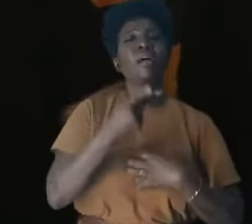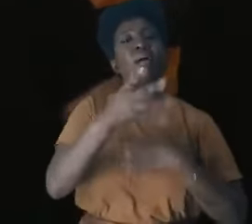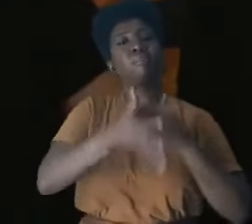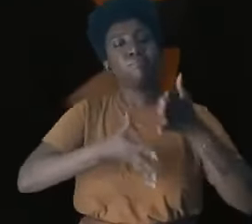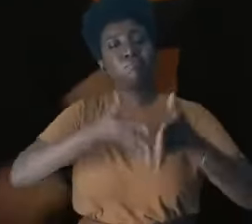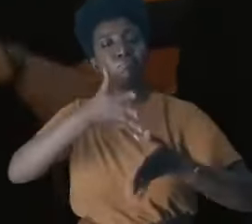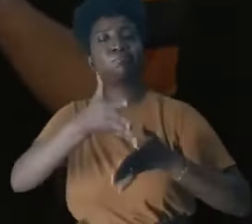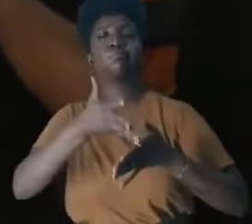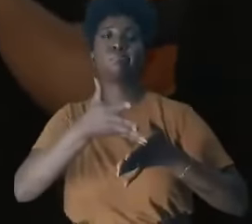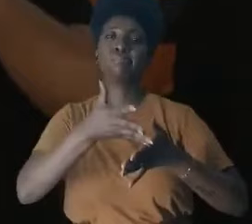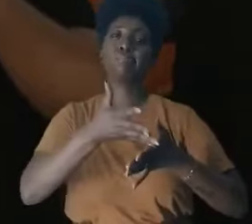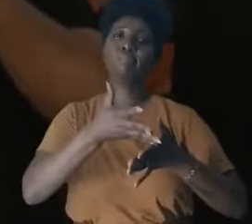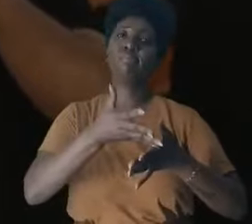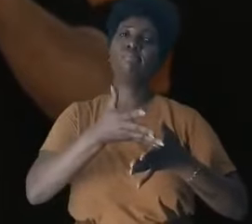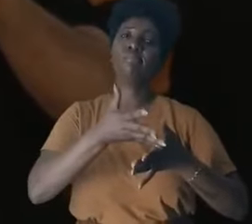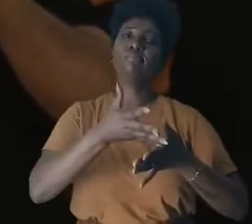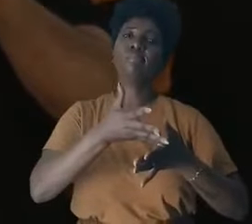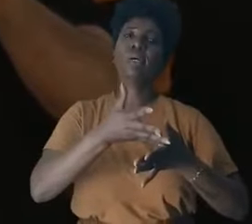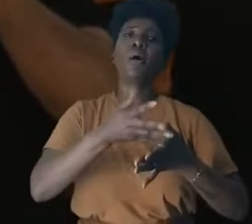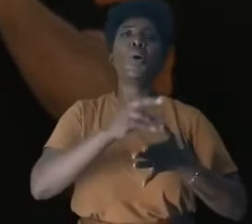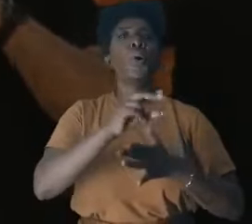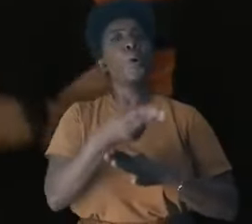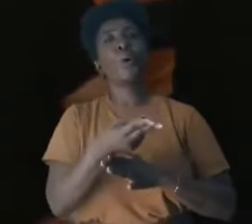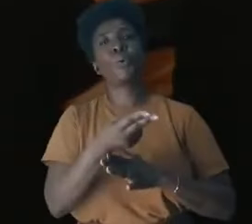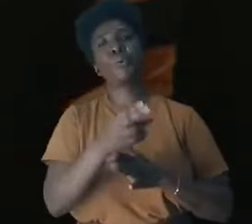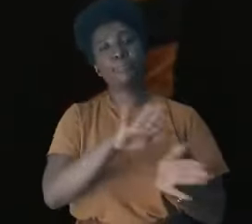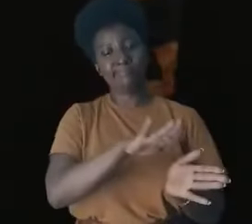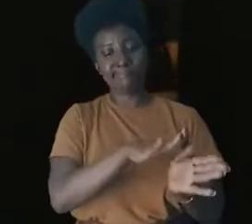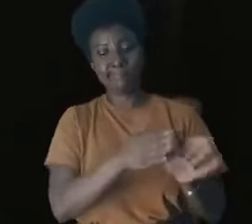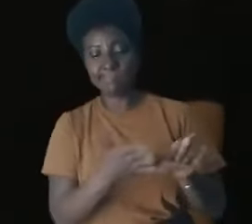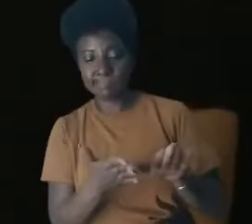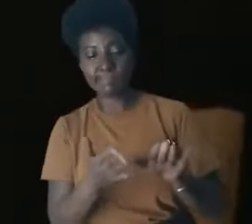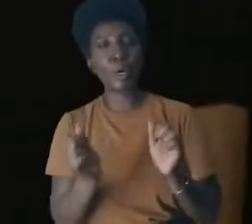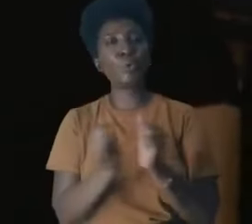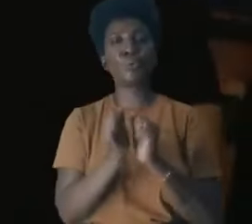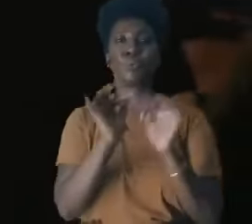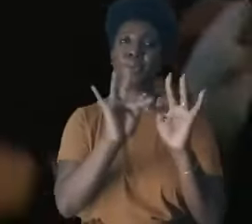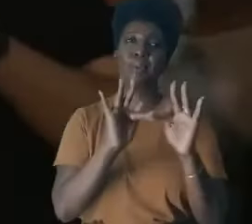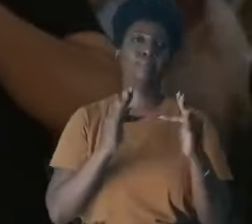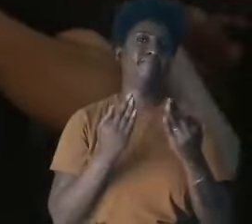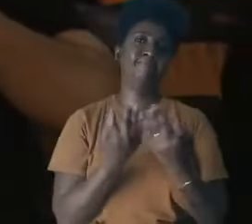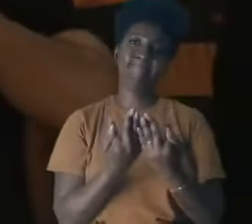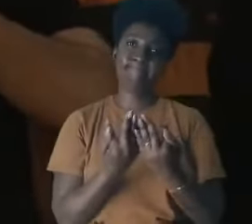a cerimônia de despedida juntamente com a família.